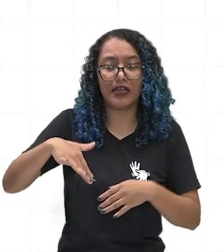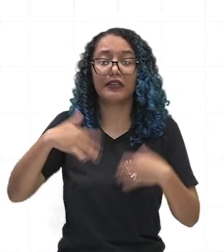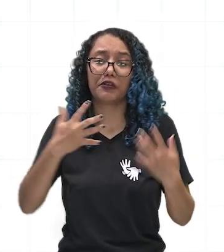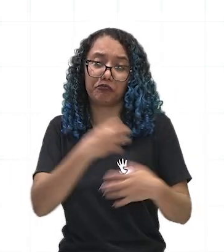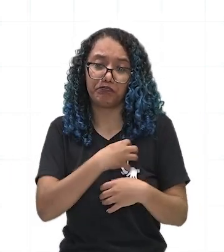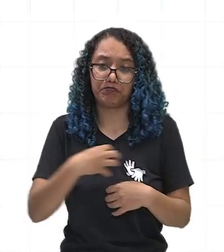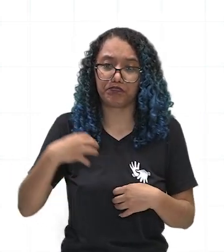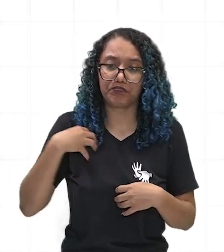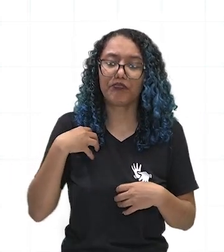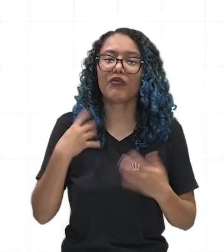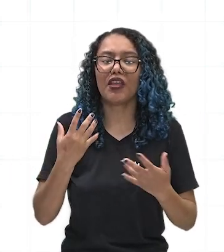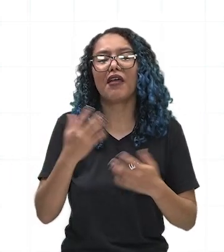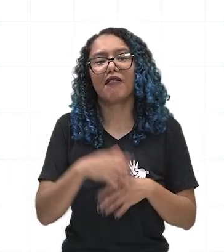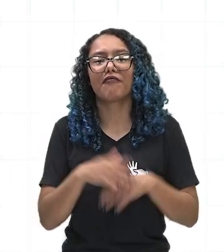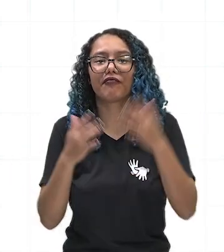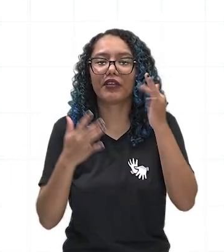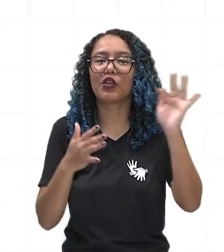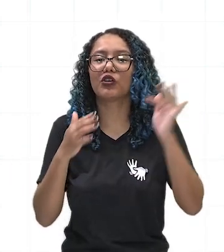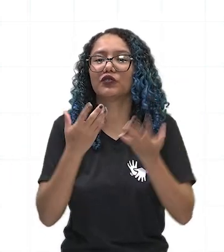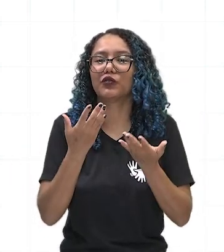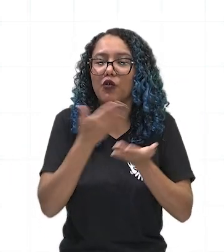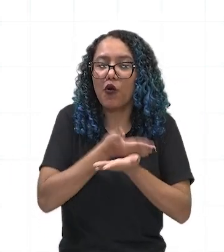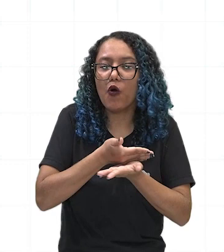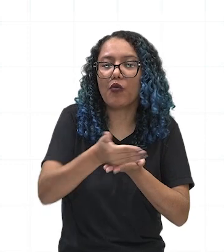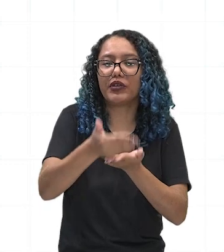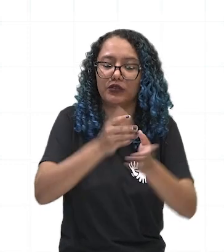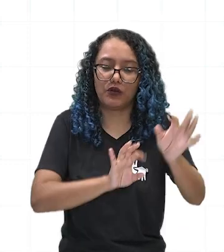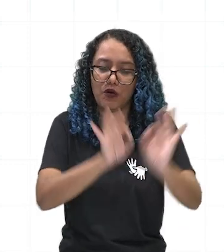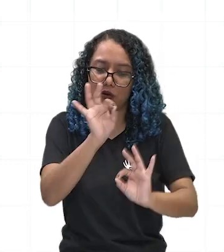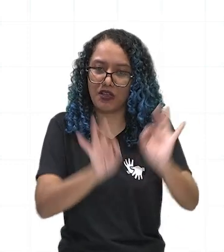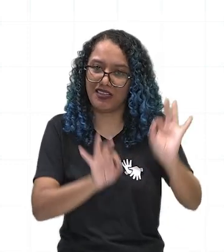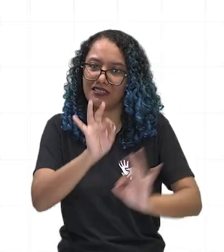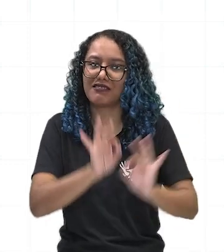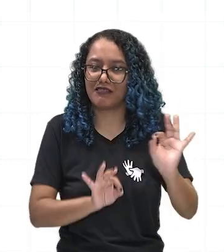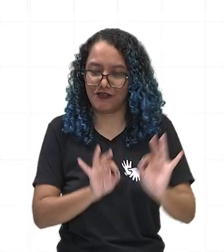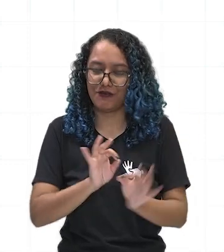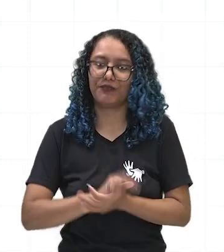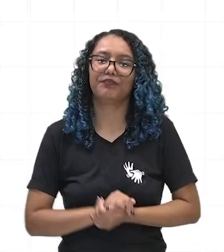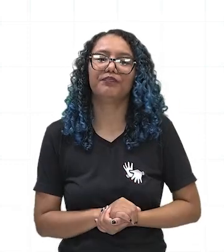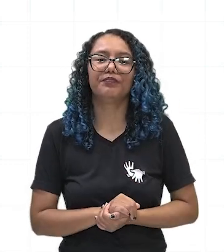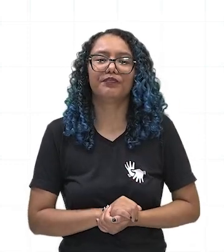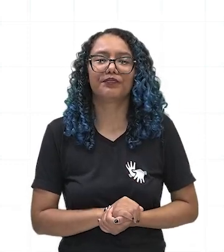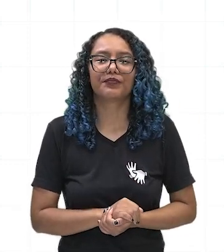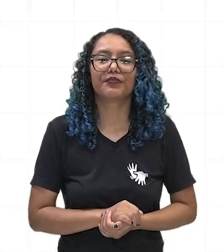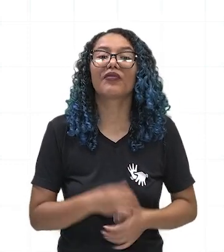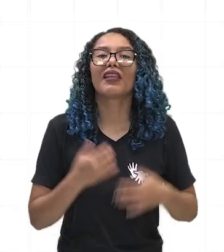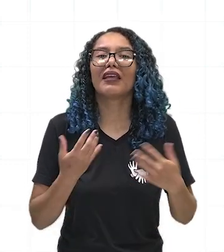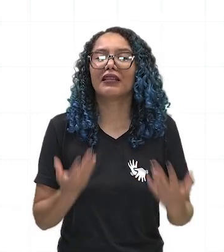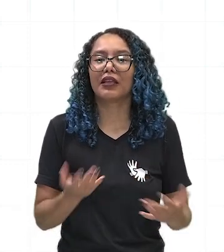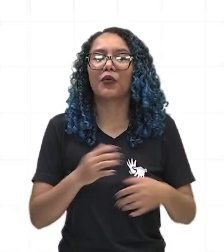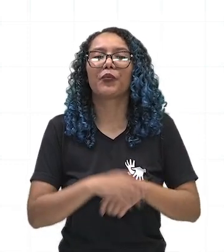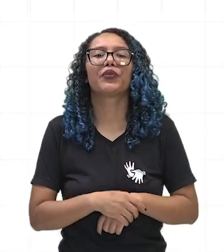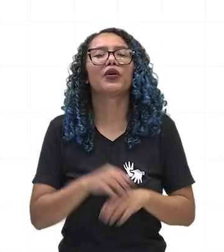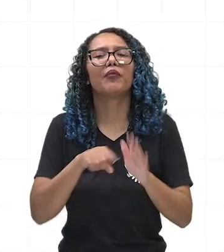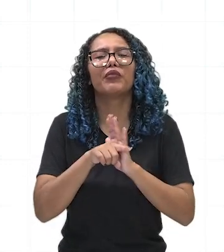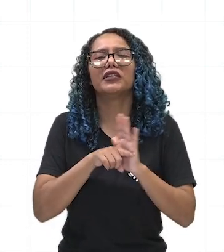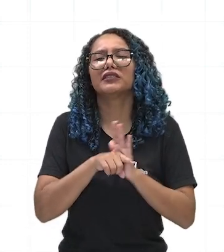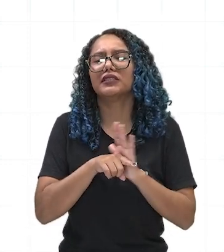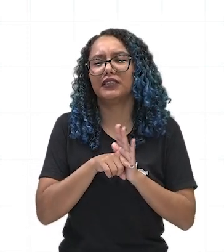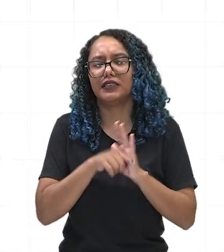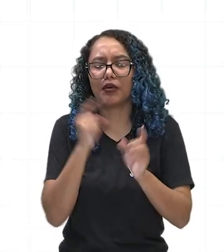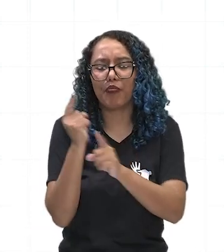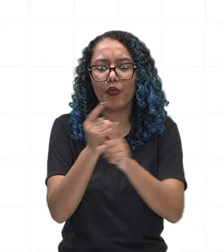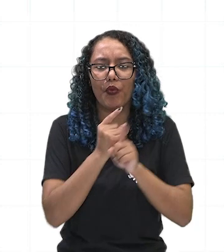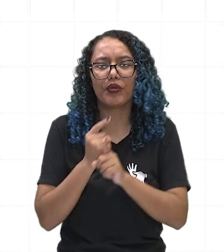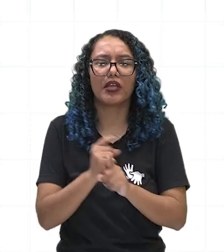é um filósofo que iniciou todo esse trabalho de organização. E aí as observações de Aristóteles, elas